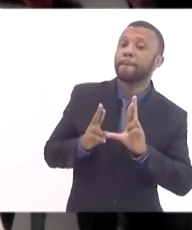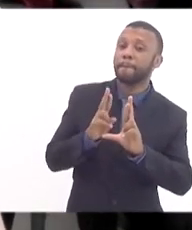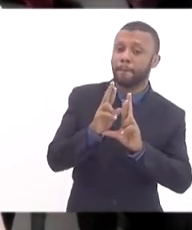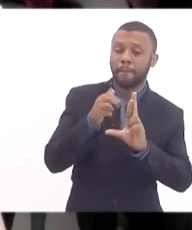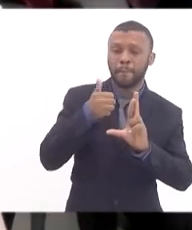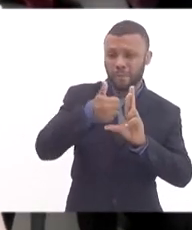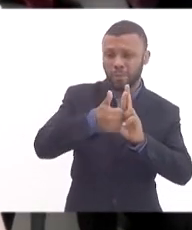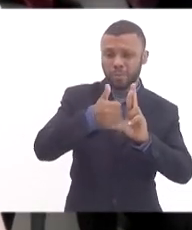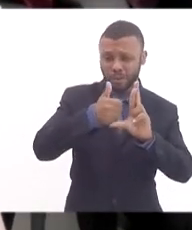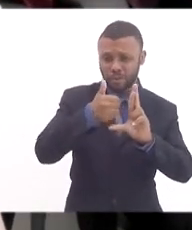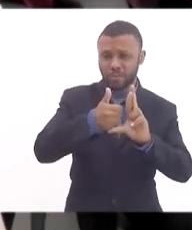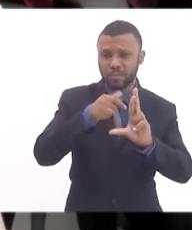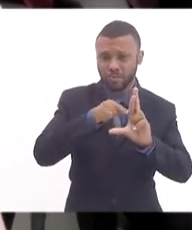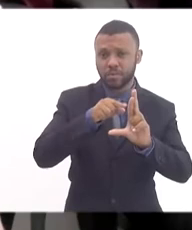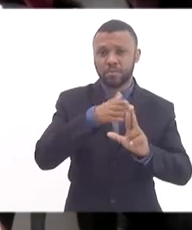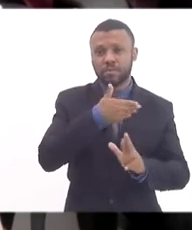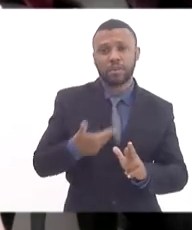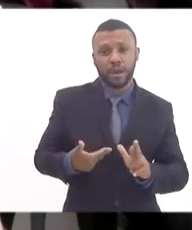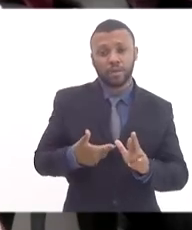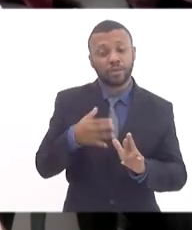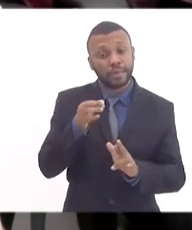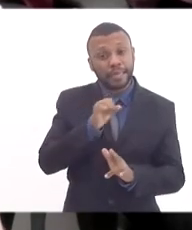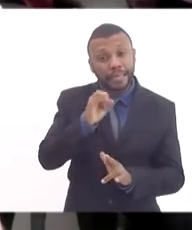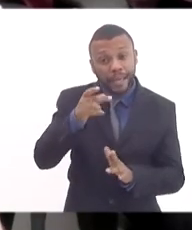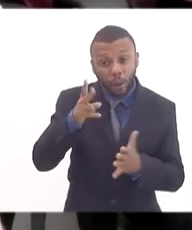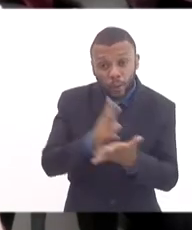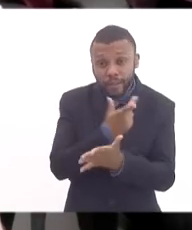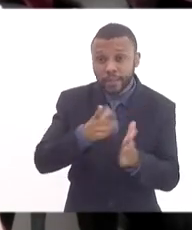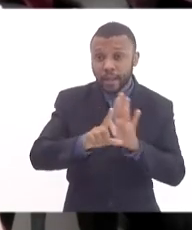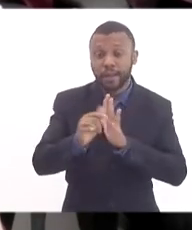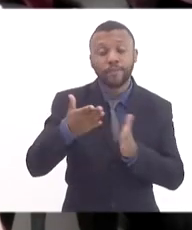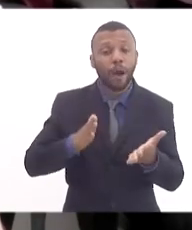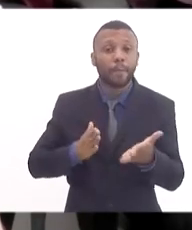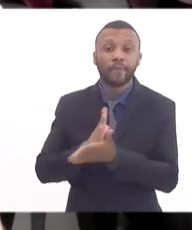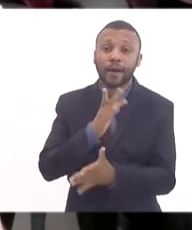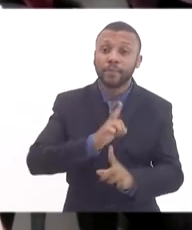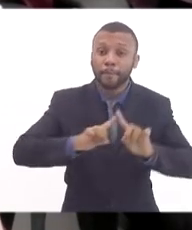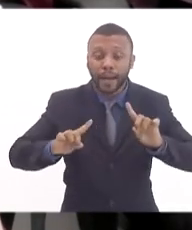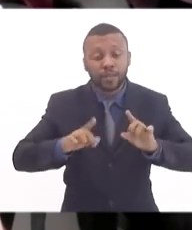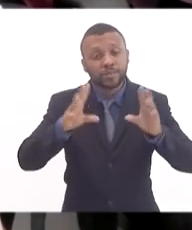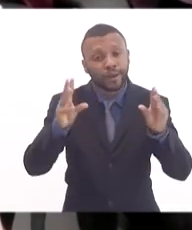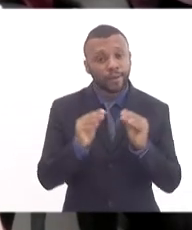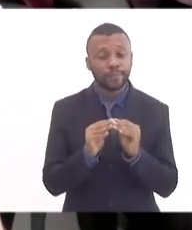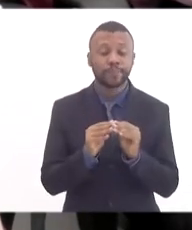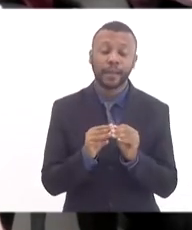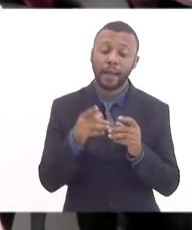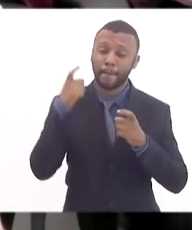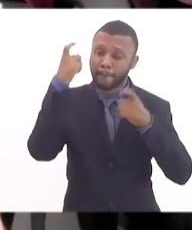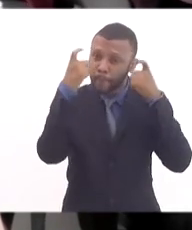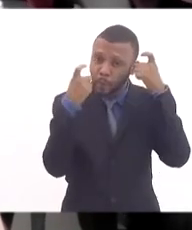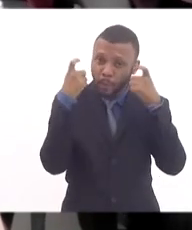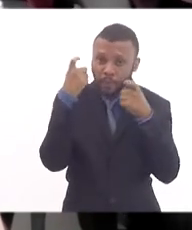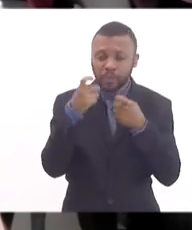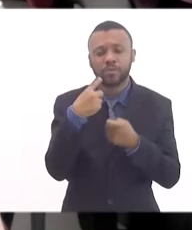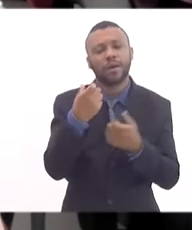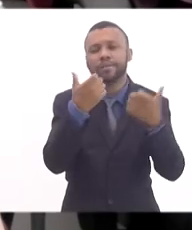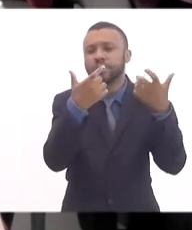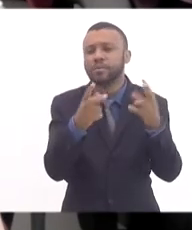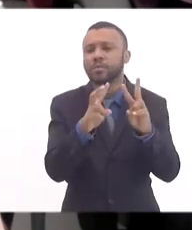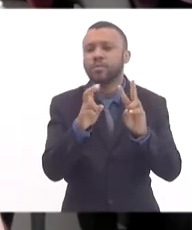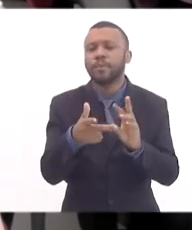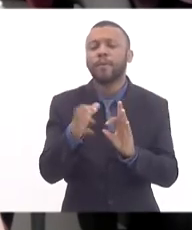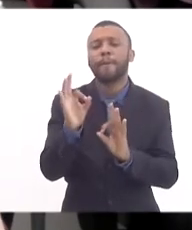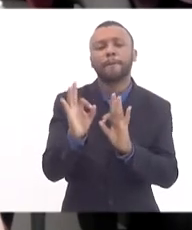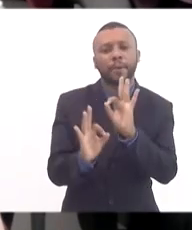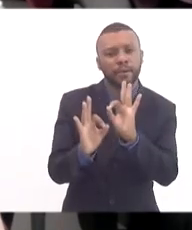aprovada mas há uma questão aqui que eu já adianto que me preocupa é falamos muito sobre o planejamento